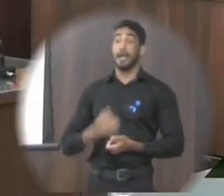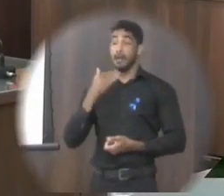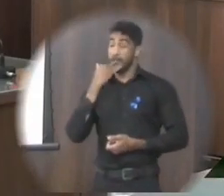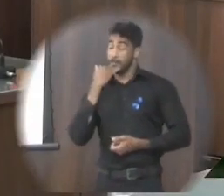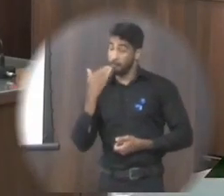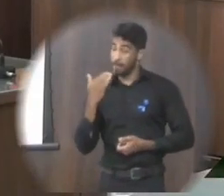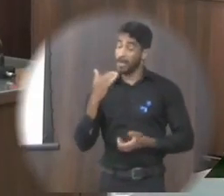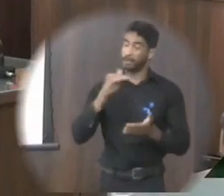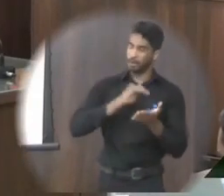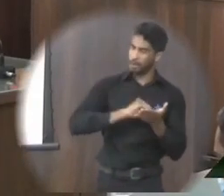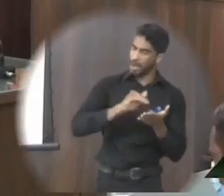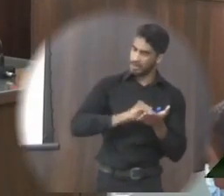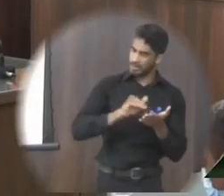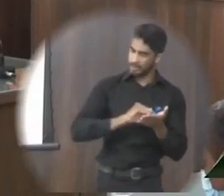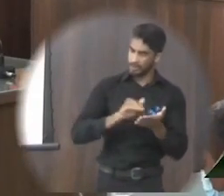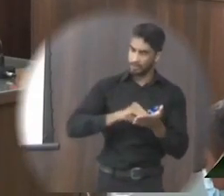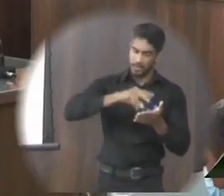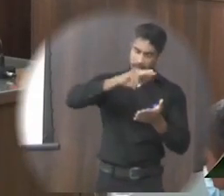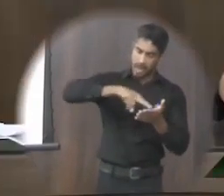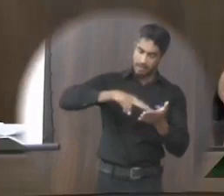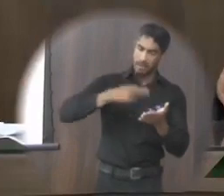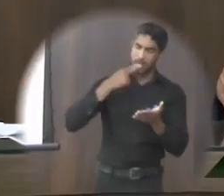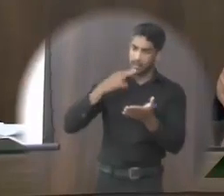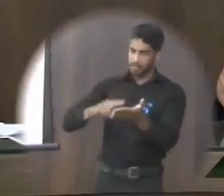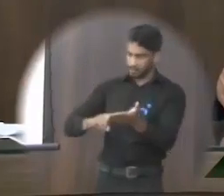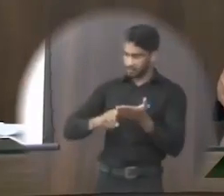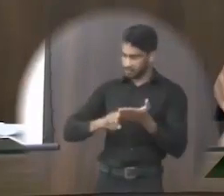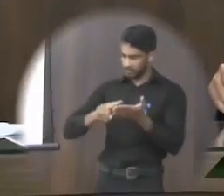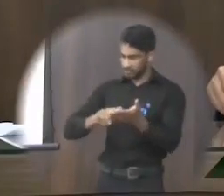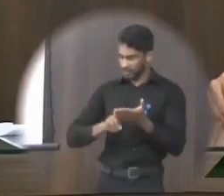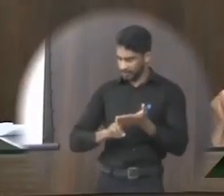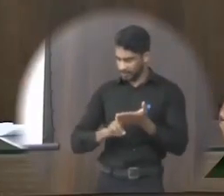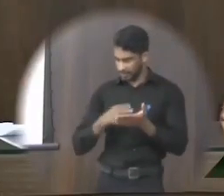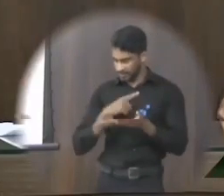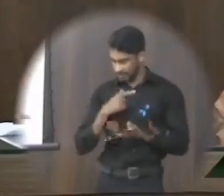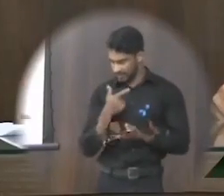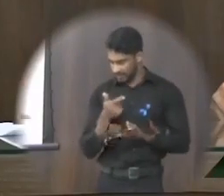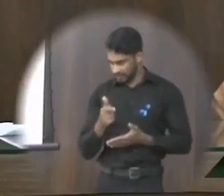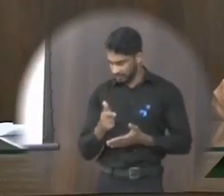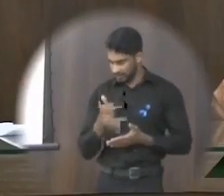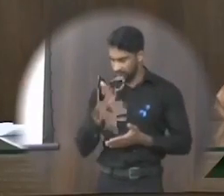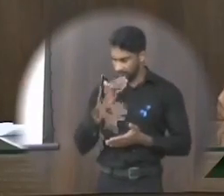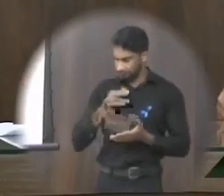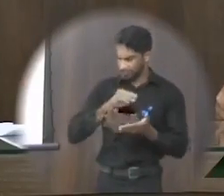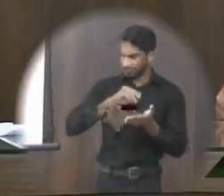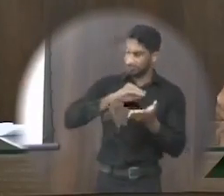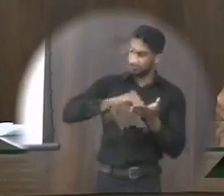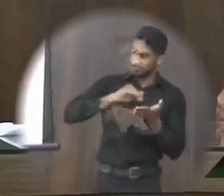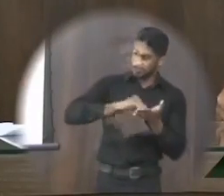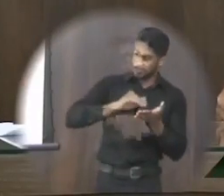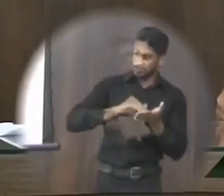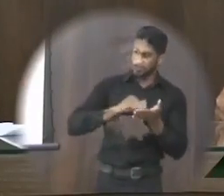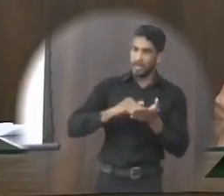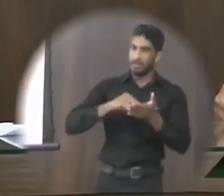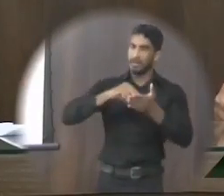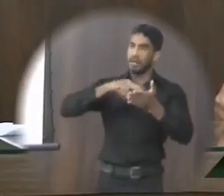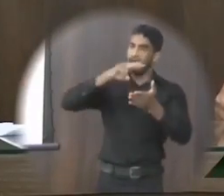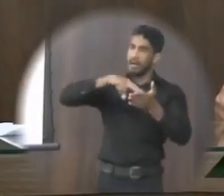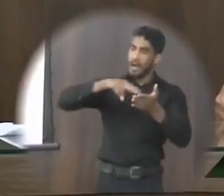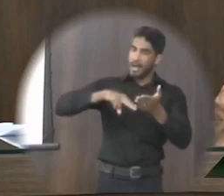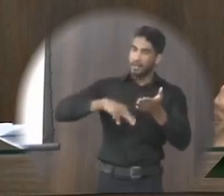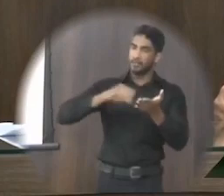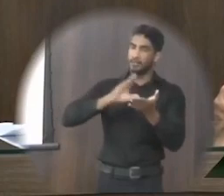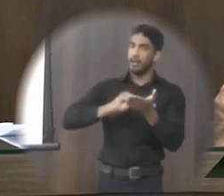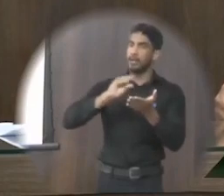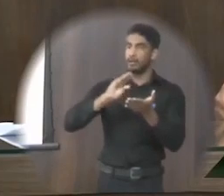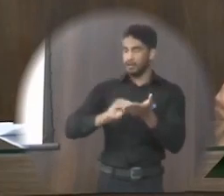Solicito ao senhor secretário que faça a leitura das correspondências. Não tem, né? Solicito ao senhor secretário que seja feita a leitura da